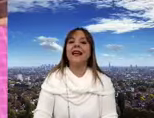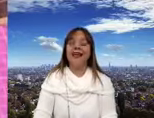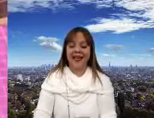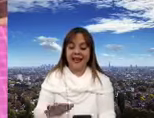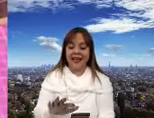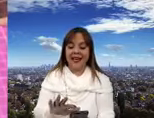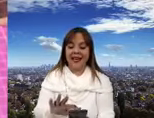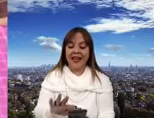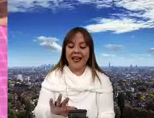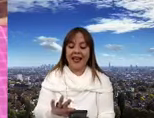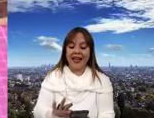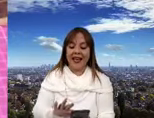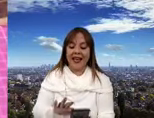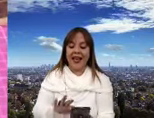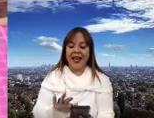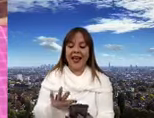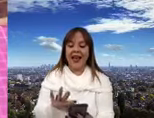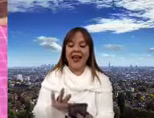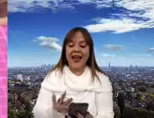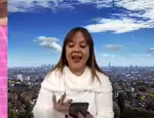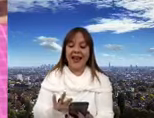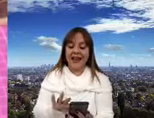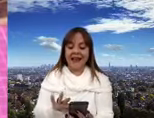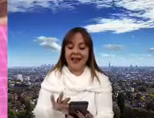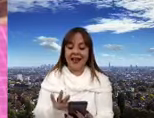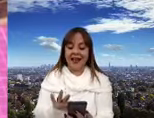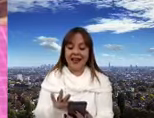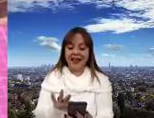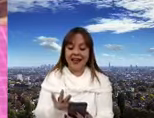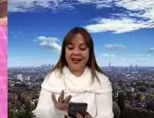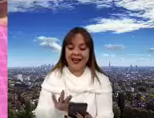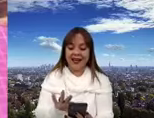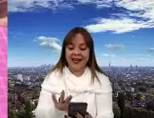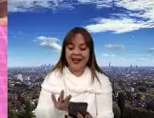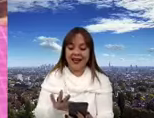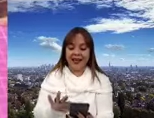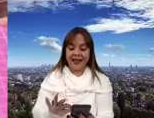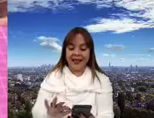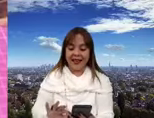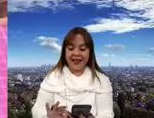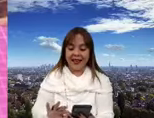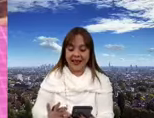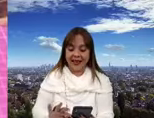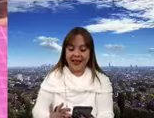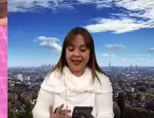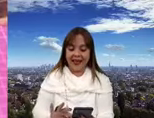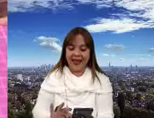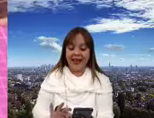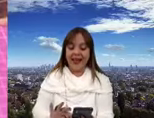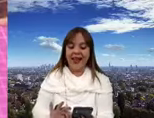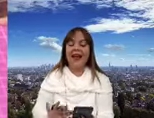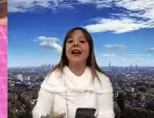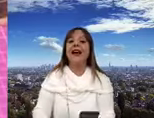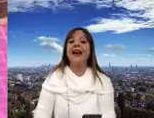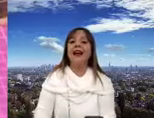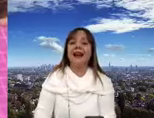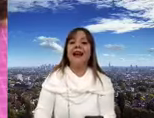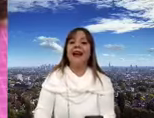depois eu vou mostrar como que é. Se a Tá. gente colocar pouca cola, o feltro puxa e fica